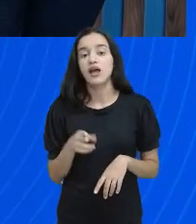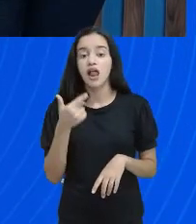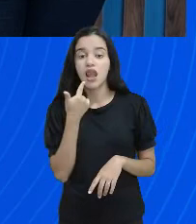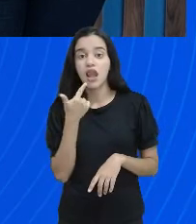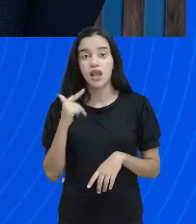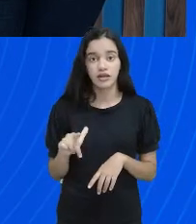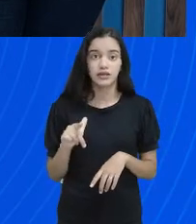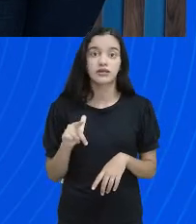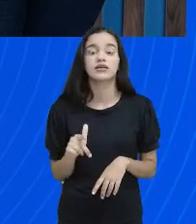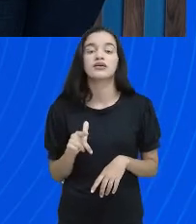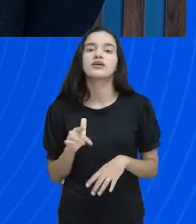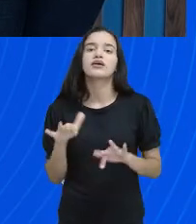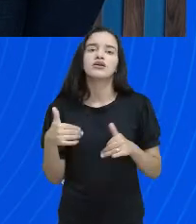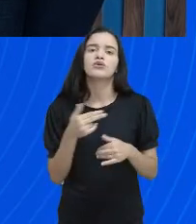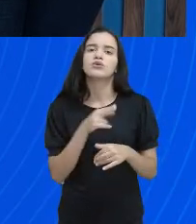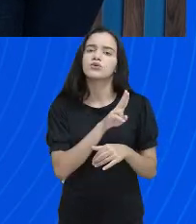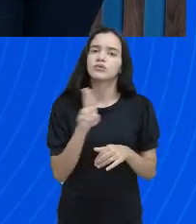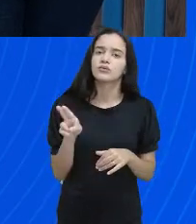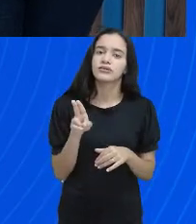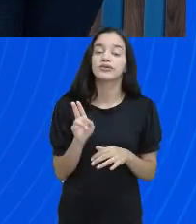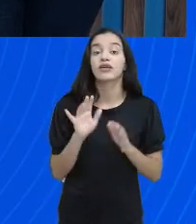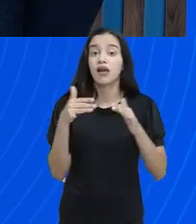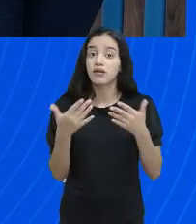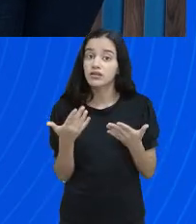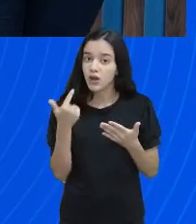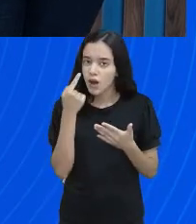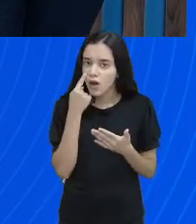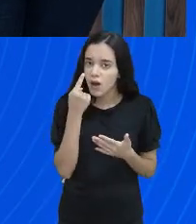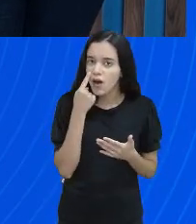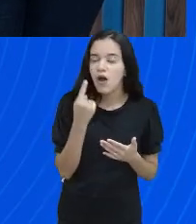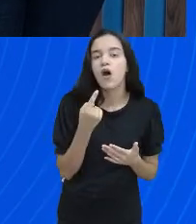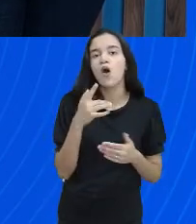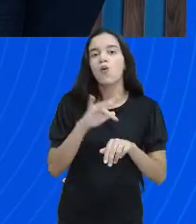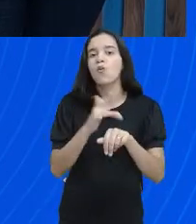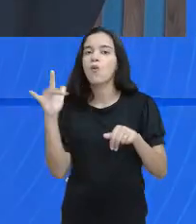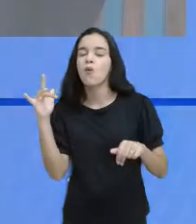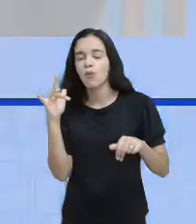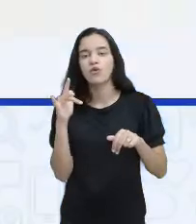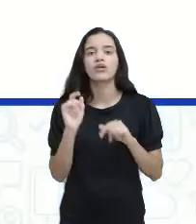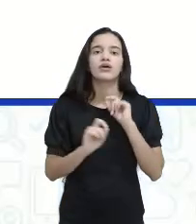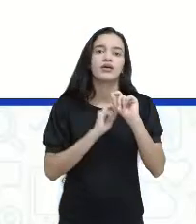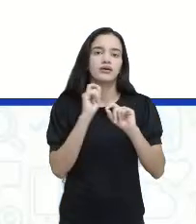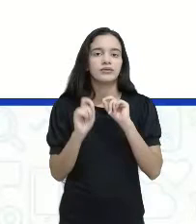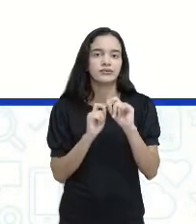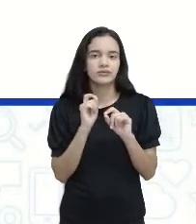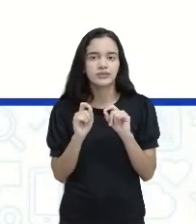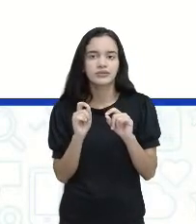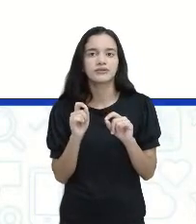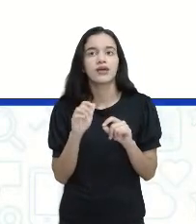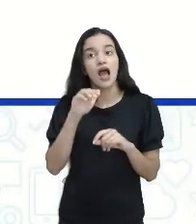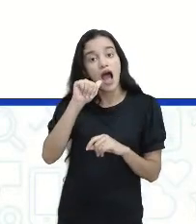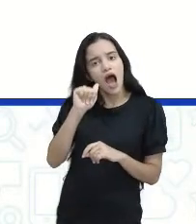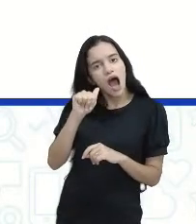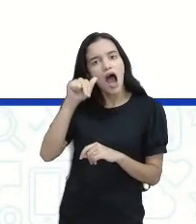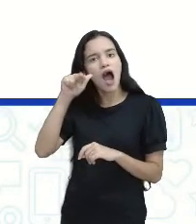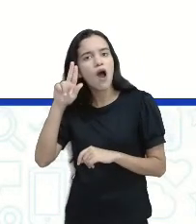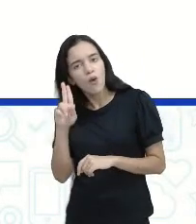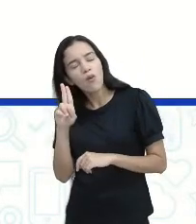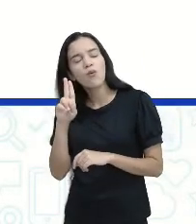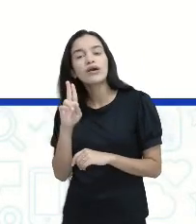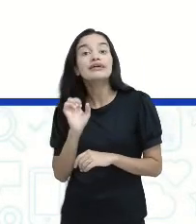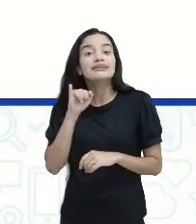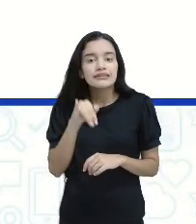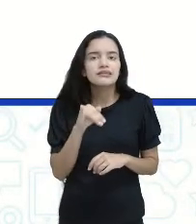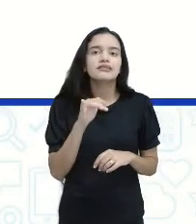para determinar o nome dos elementos químicos. Então, olha o ouro aí, né? O ouro é AU. Por quê, prof? Se ouro é O, né? Começa